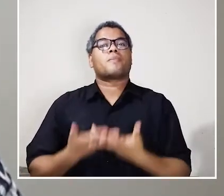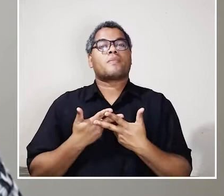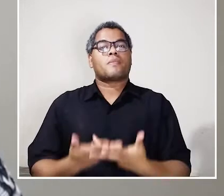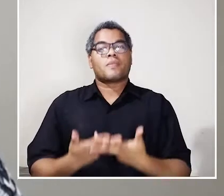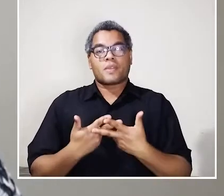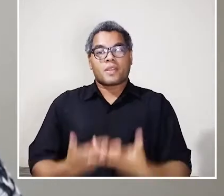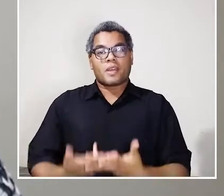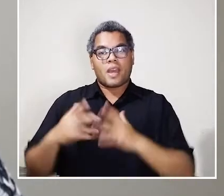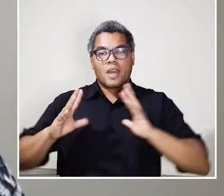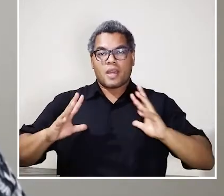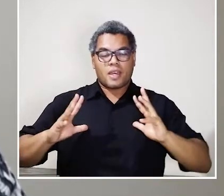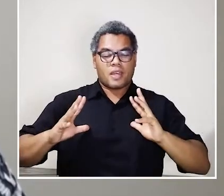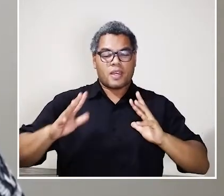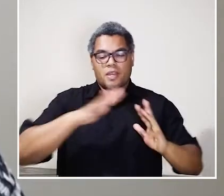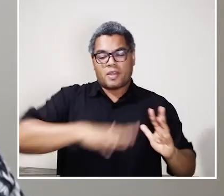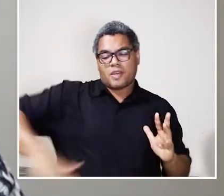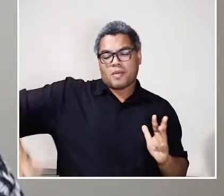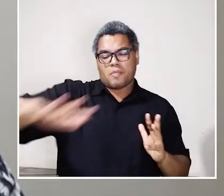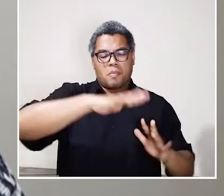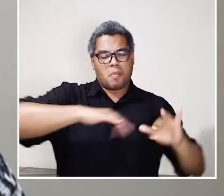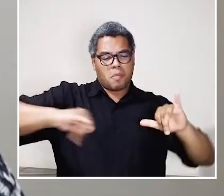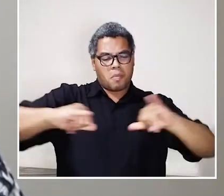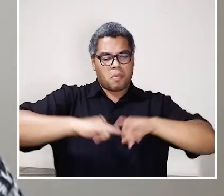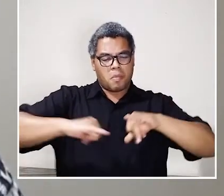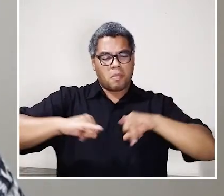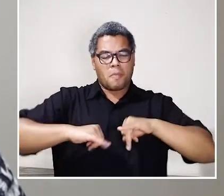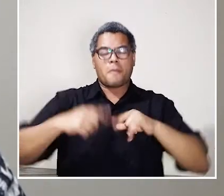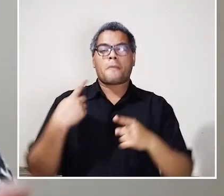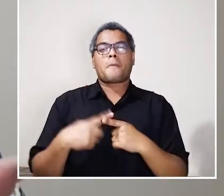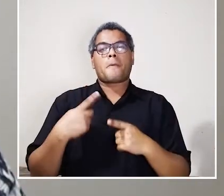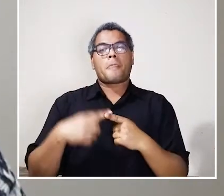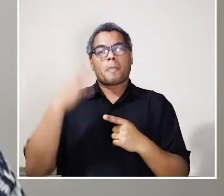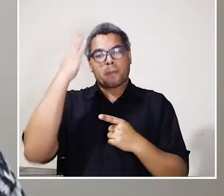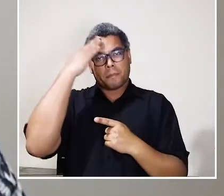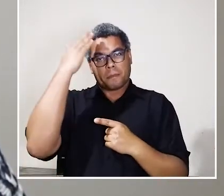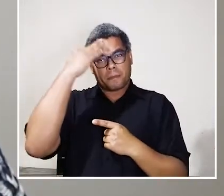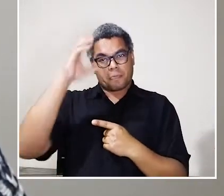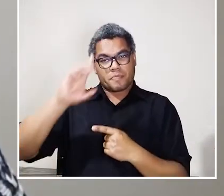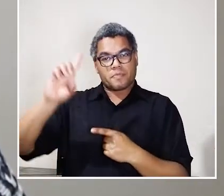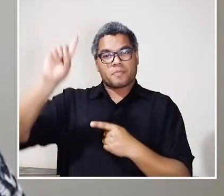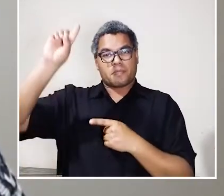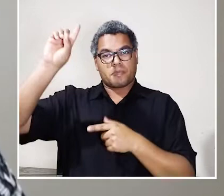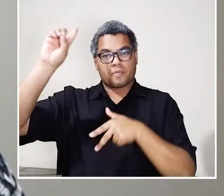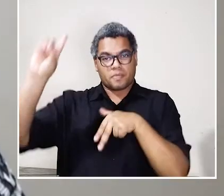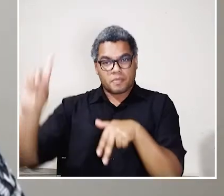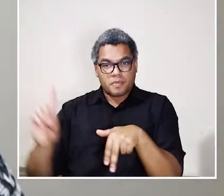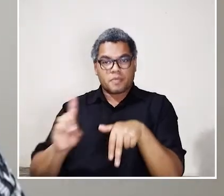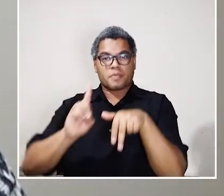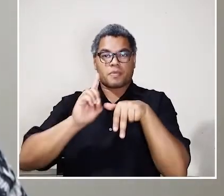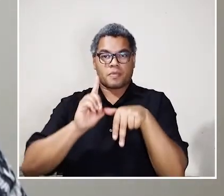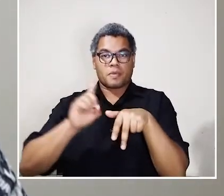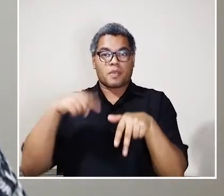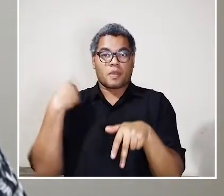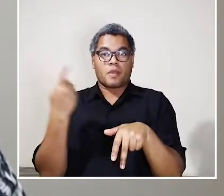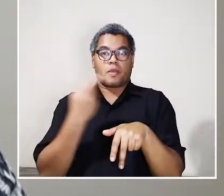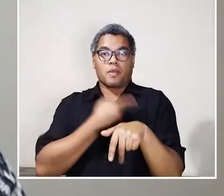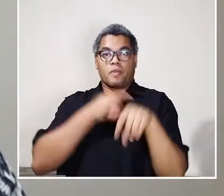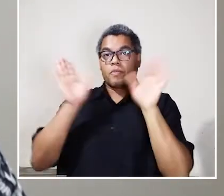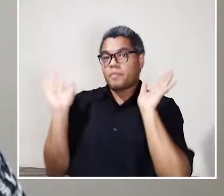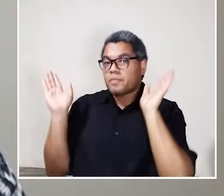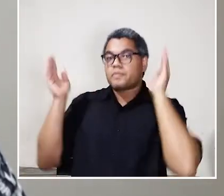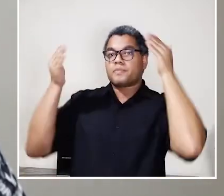nossa paciência em meio ao sofrimento, porque sabemos que o Senhor está conosco,